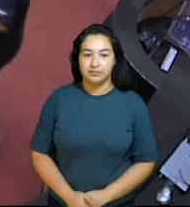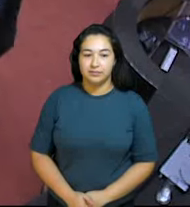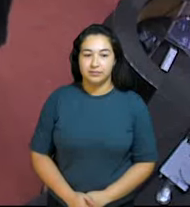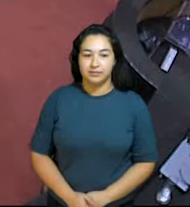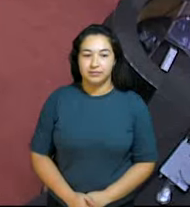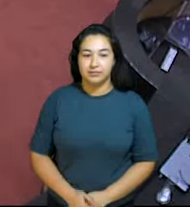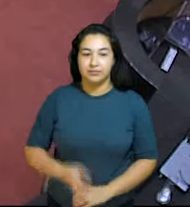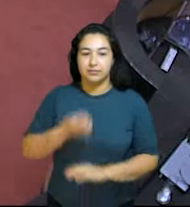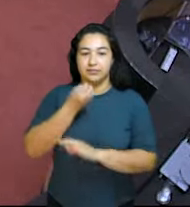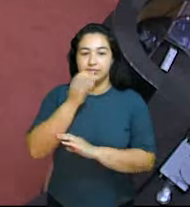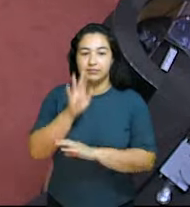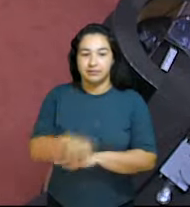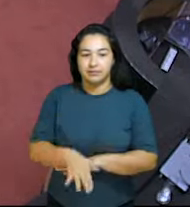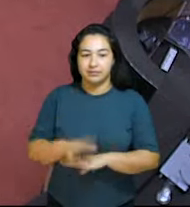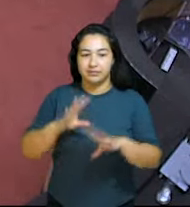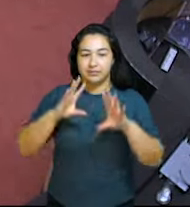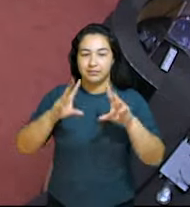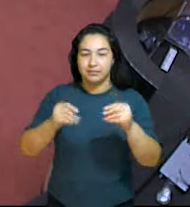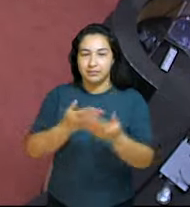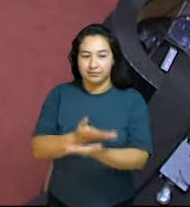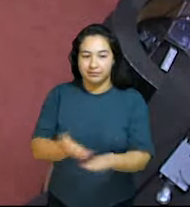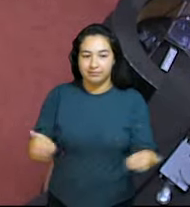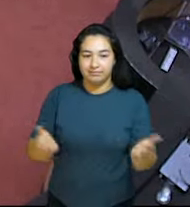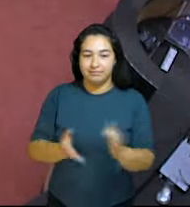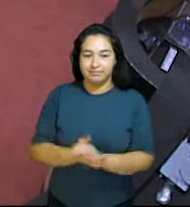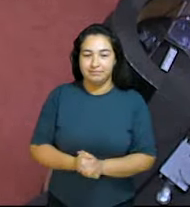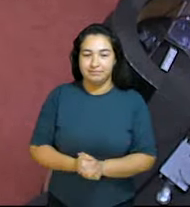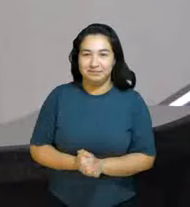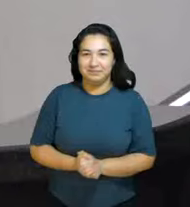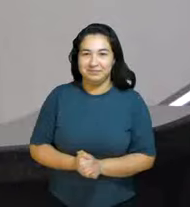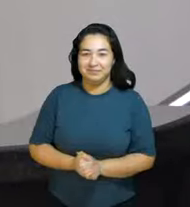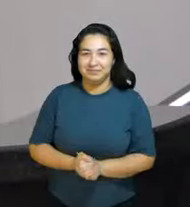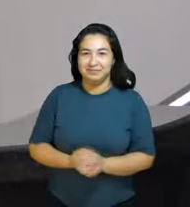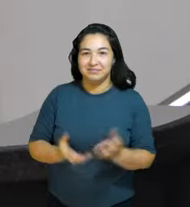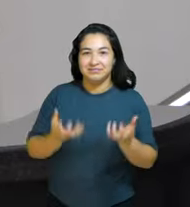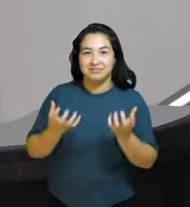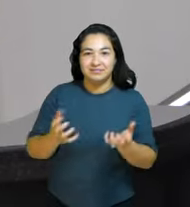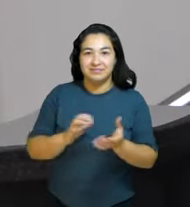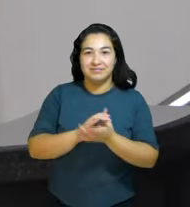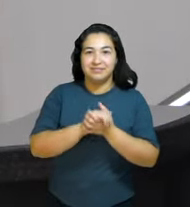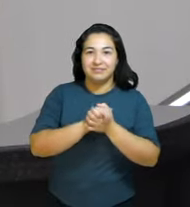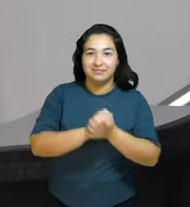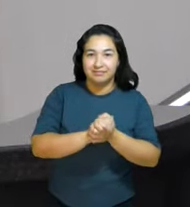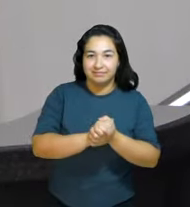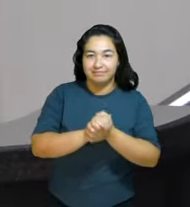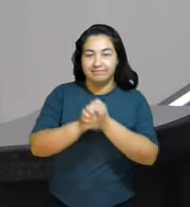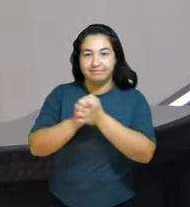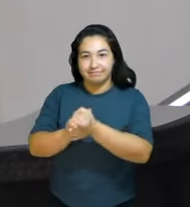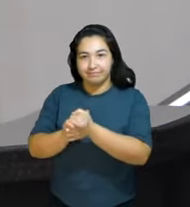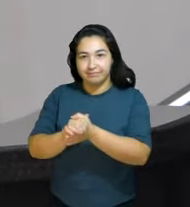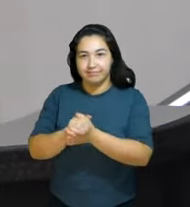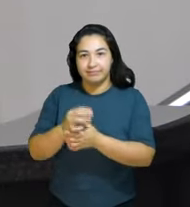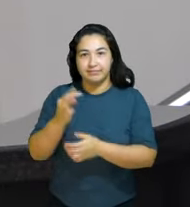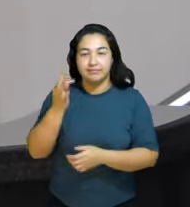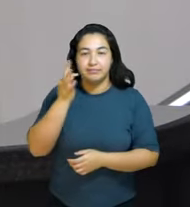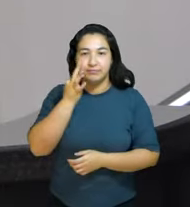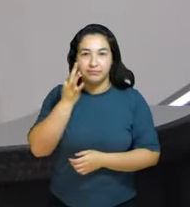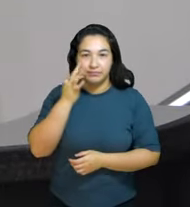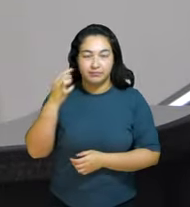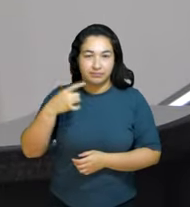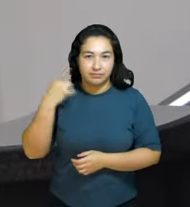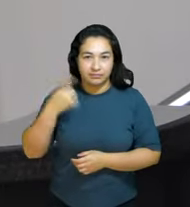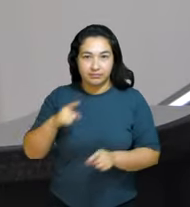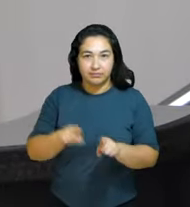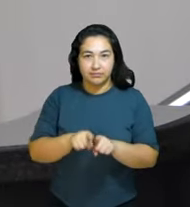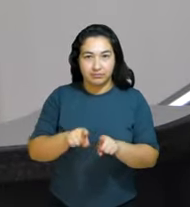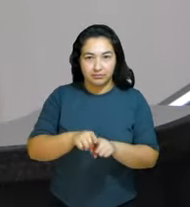Bom, boa tarde a todos. Gostaria de cumprimentar meu amigo presidente dessa comissão, Fernando Krelin, cumprimentar o vice-presidente Mário Mota